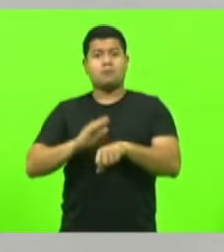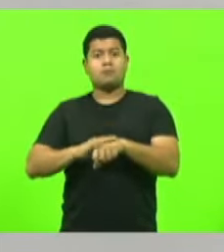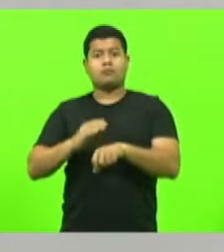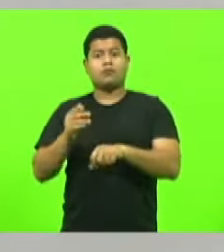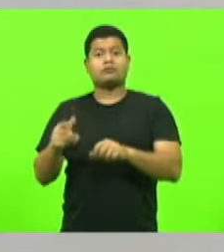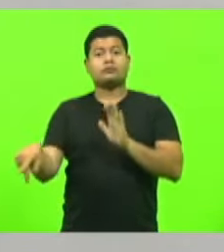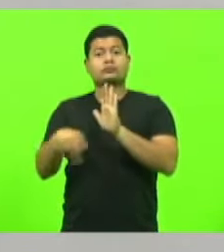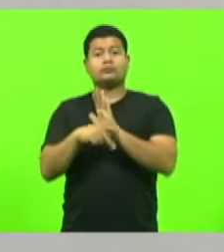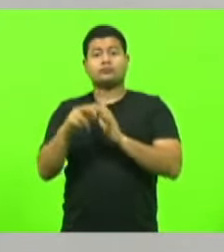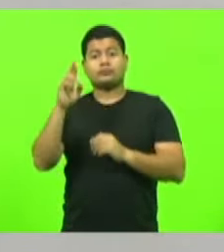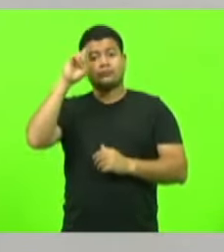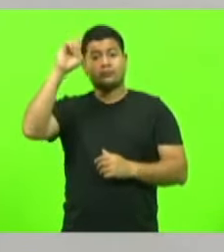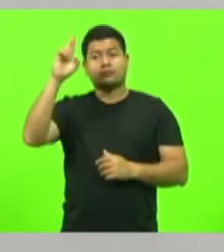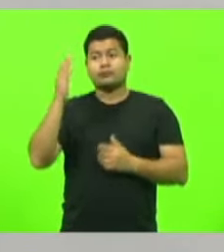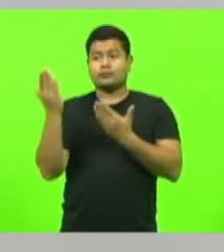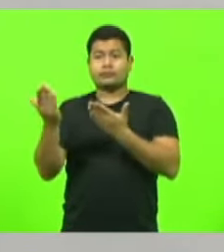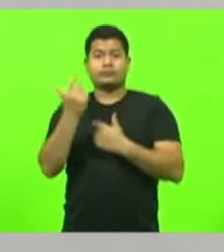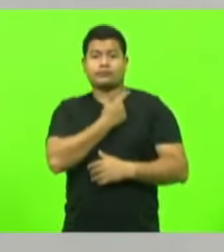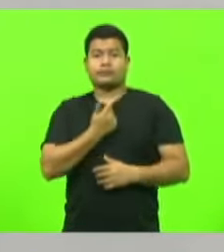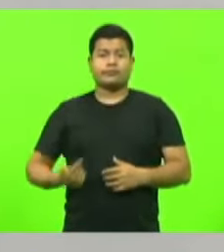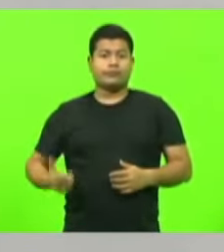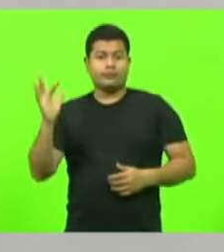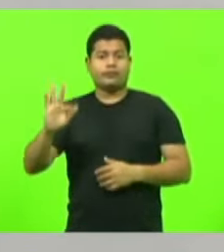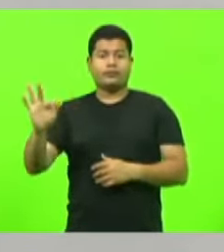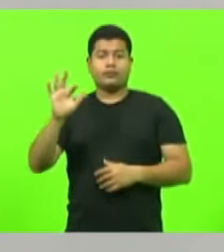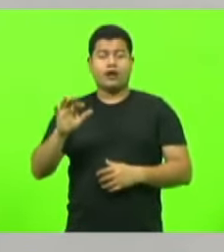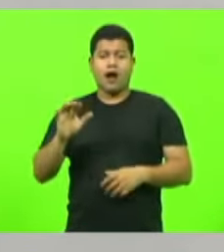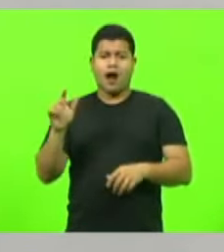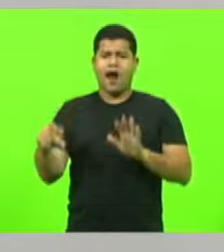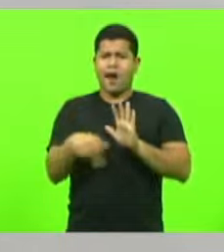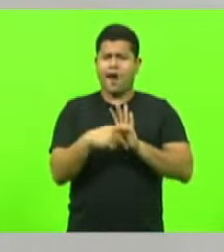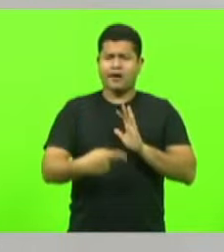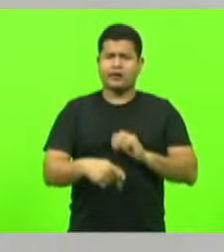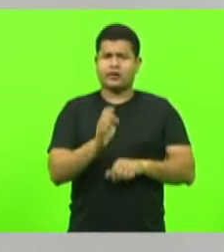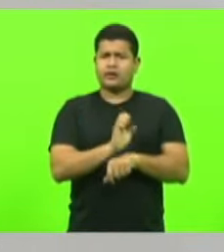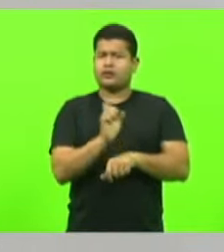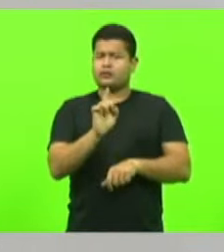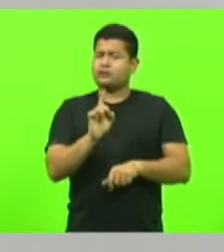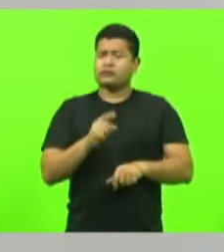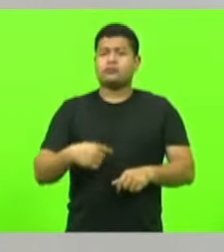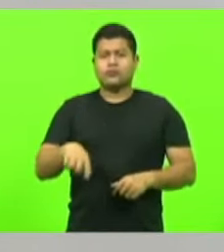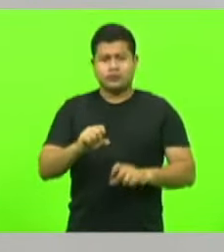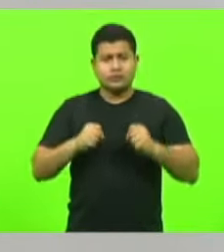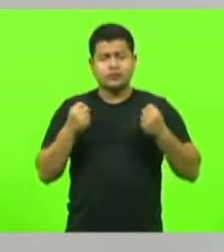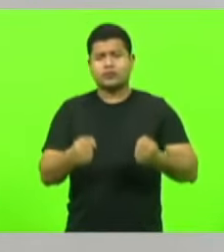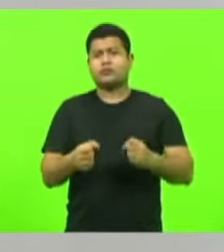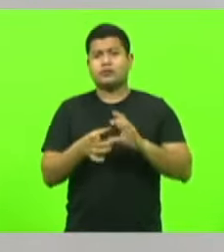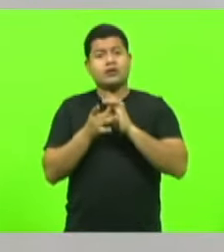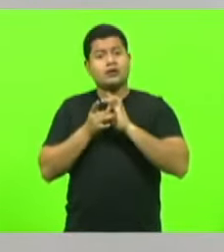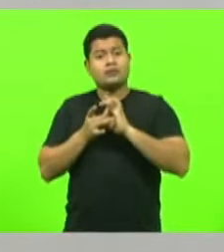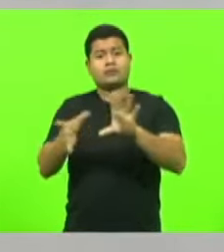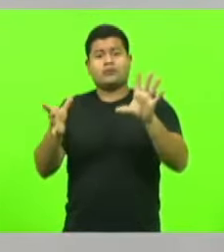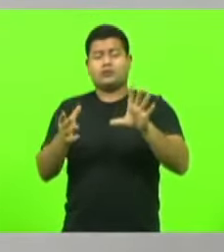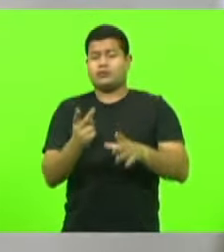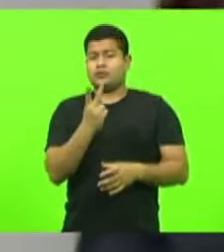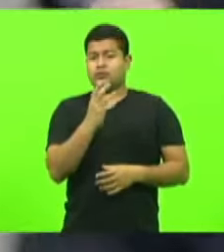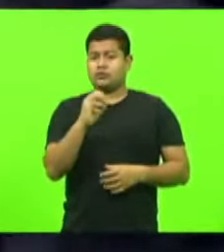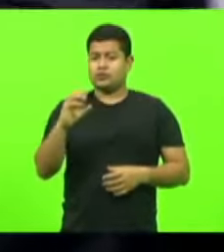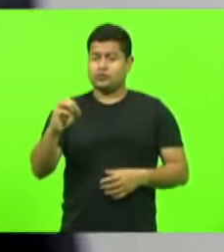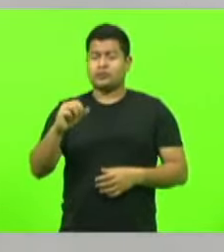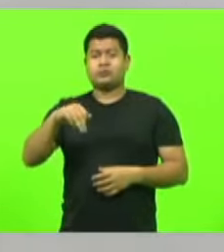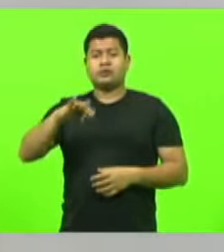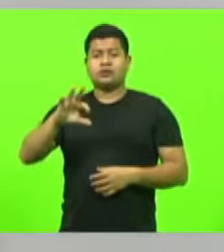mesmo assim, nós, deputados estaduais, fomos buscar e aprovar a liberação desse recurso para acelerar essa duplicação